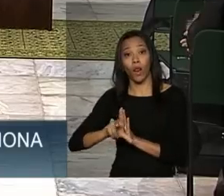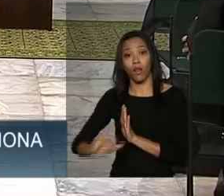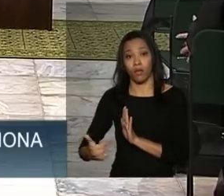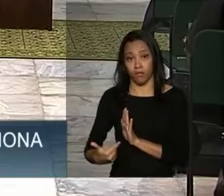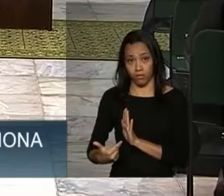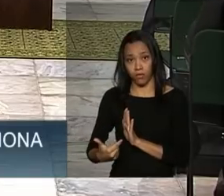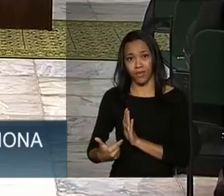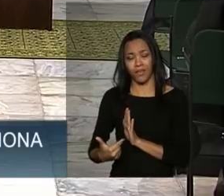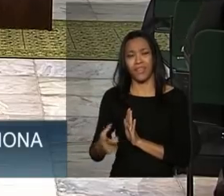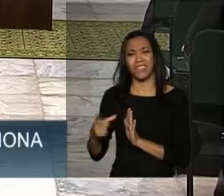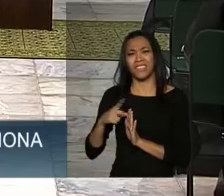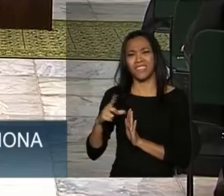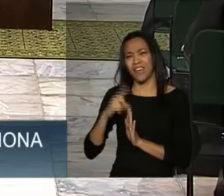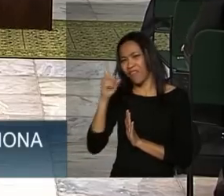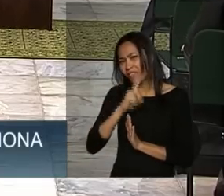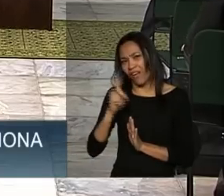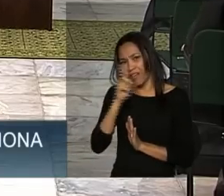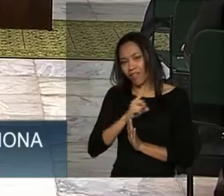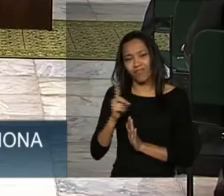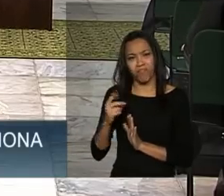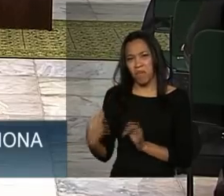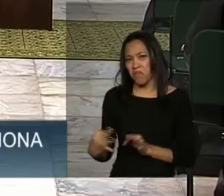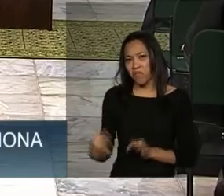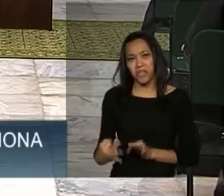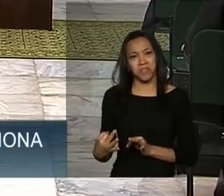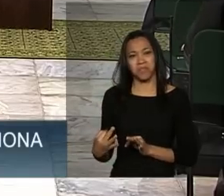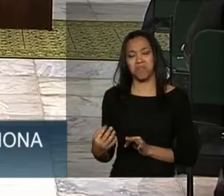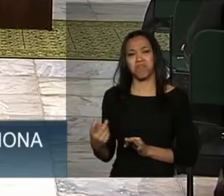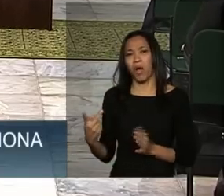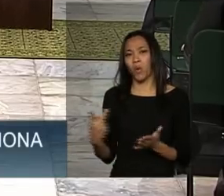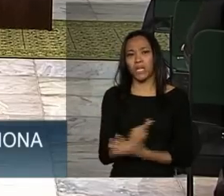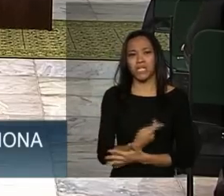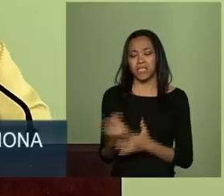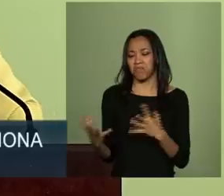tínhamos muitas falhas, o que gerava extremos conflitos,